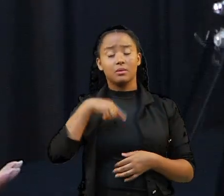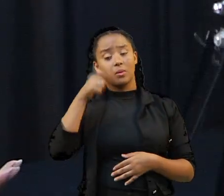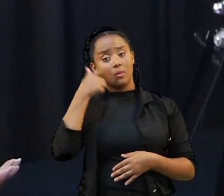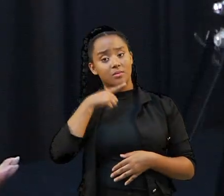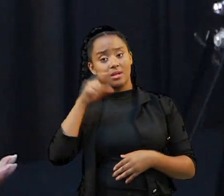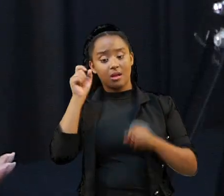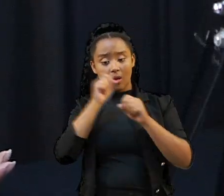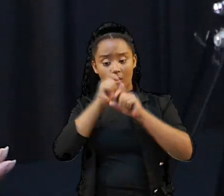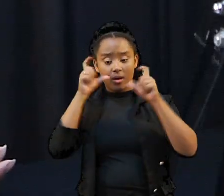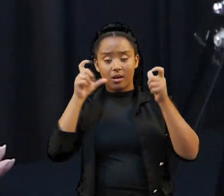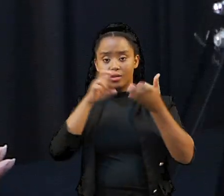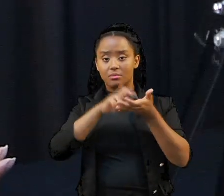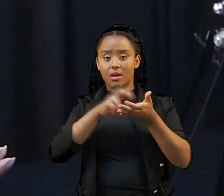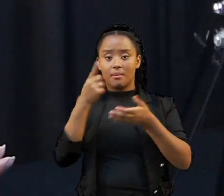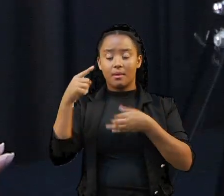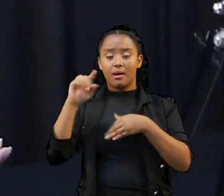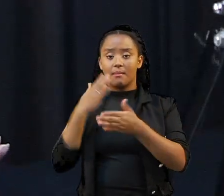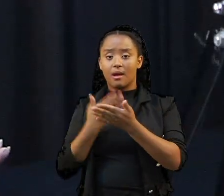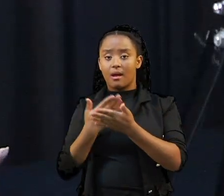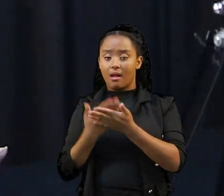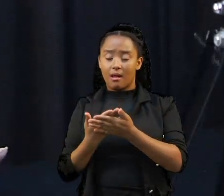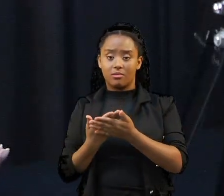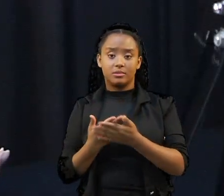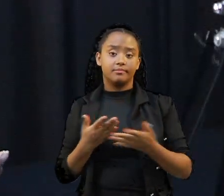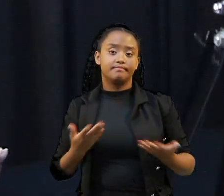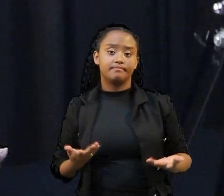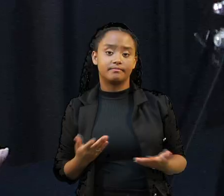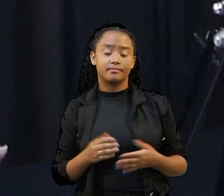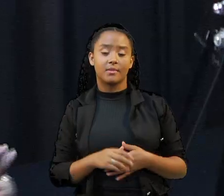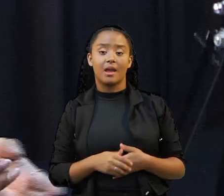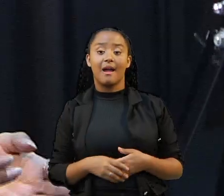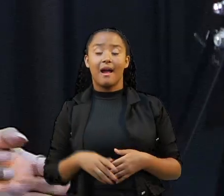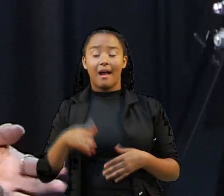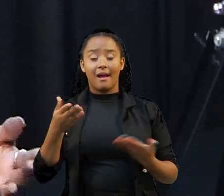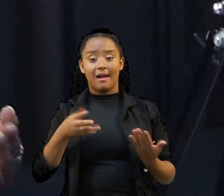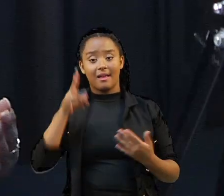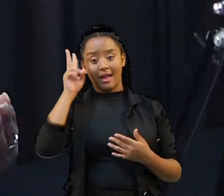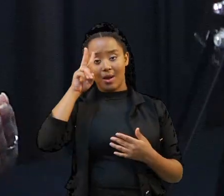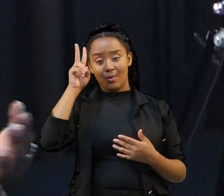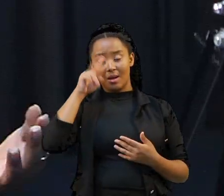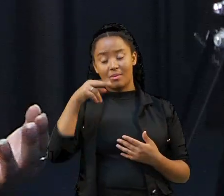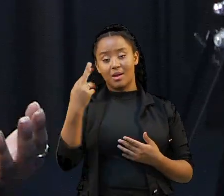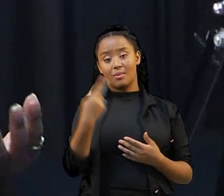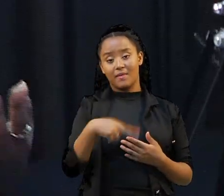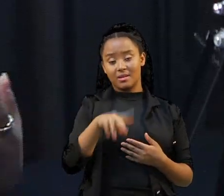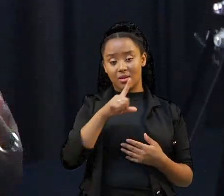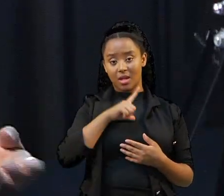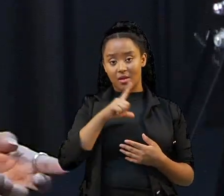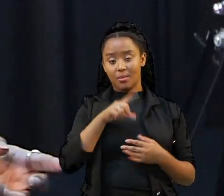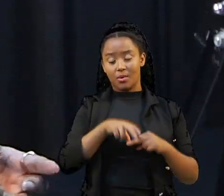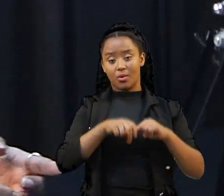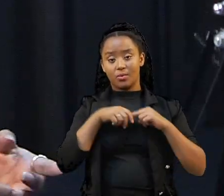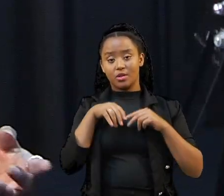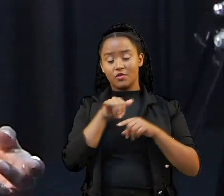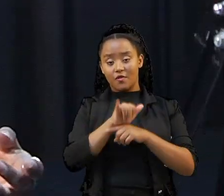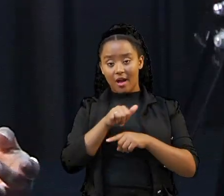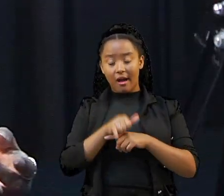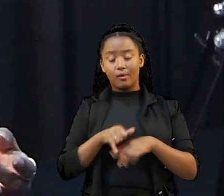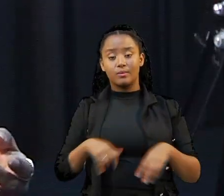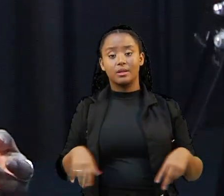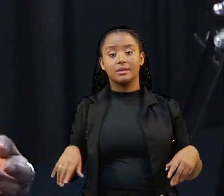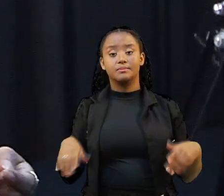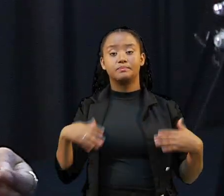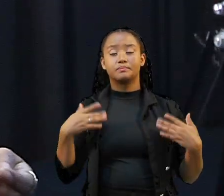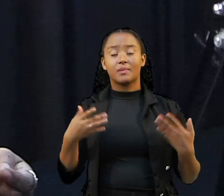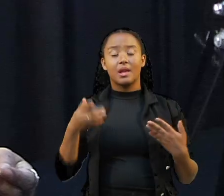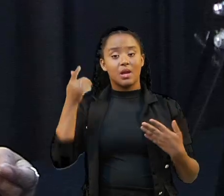cedo para ir para a aula no outro dia. E aí eu lembro que eu reprovei por falta no primeiro semestre.